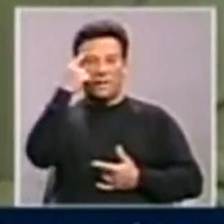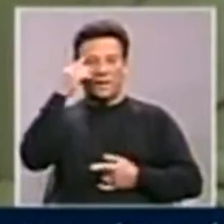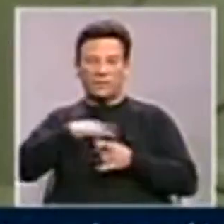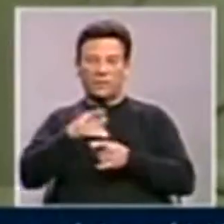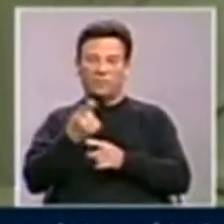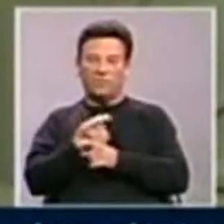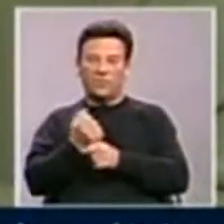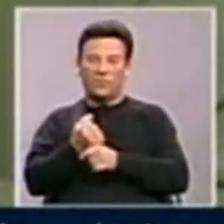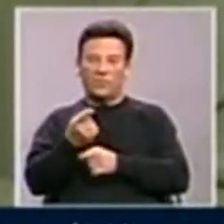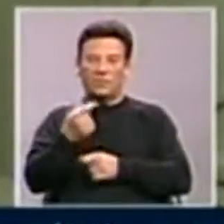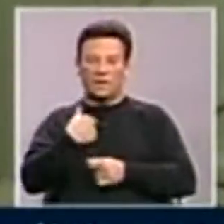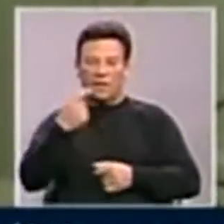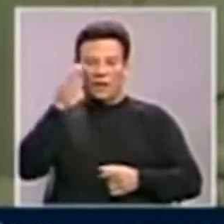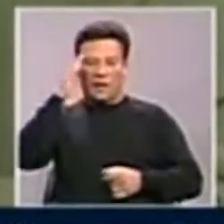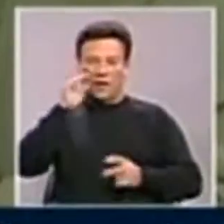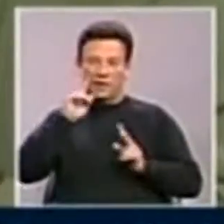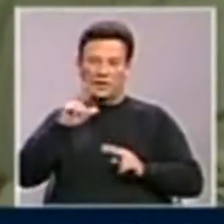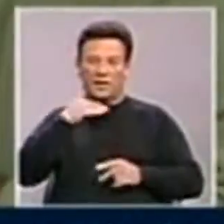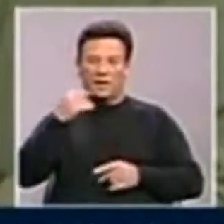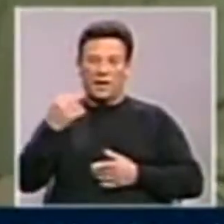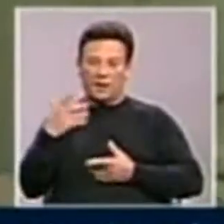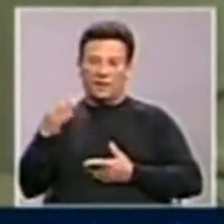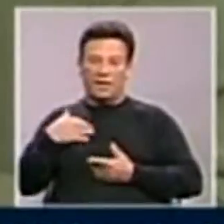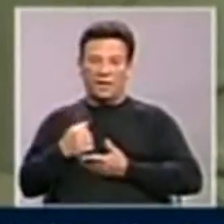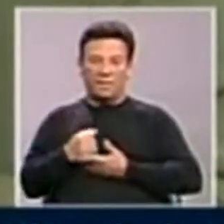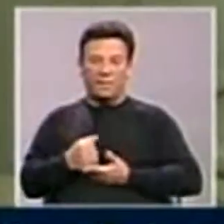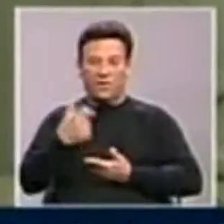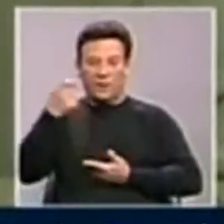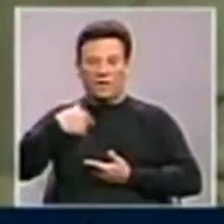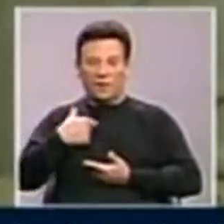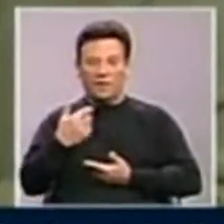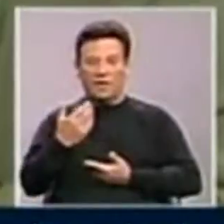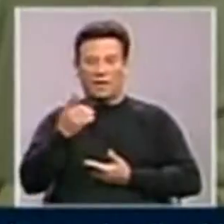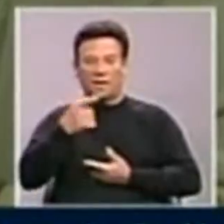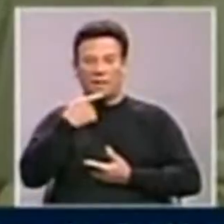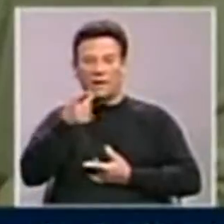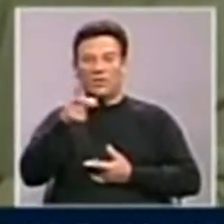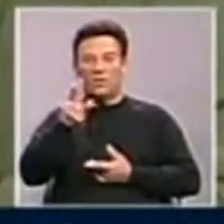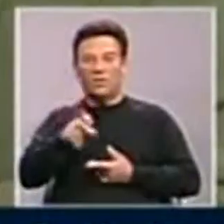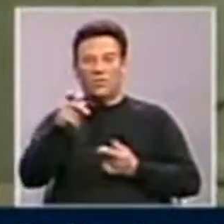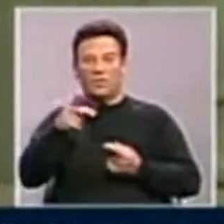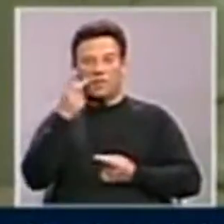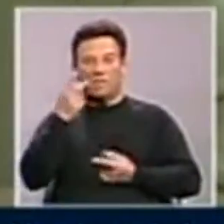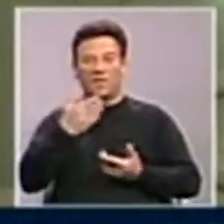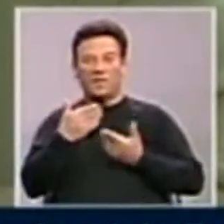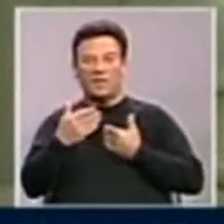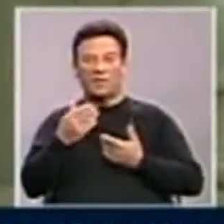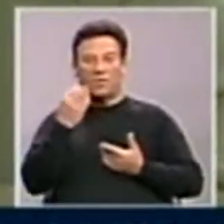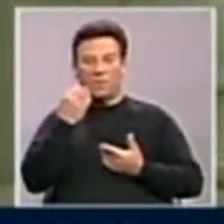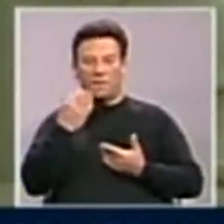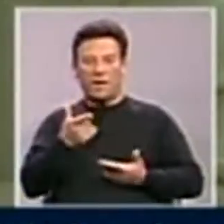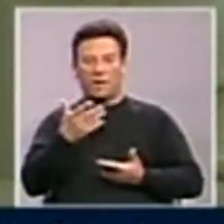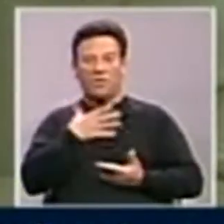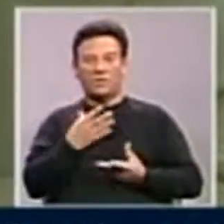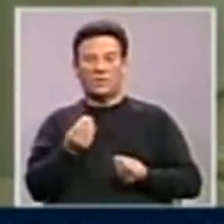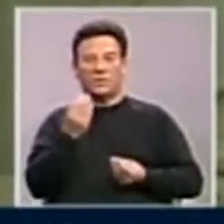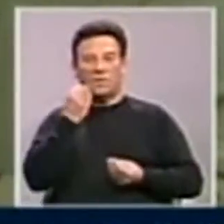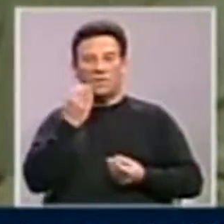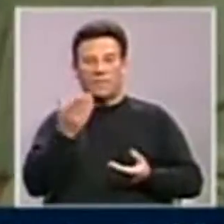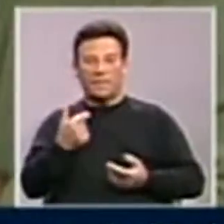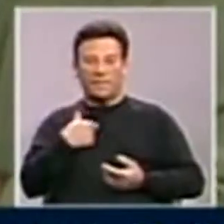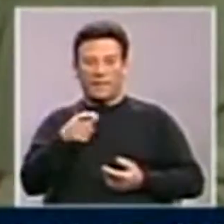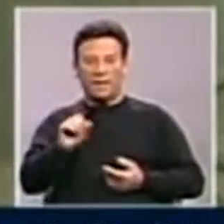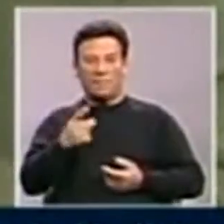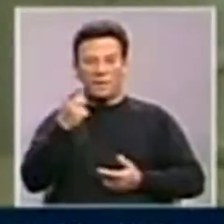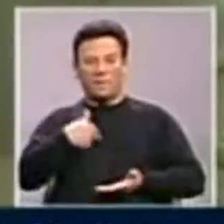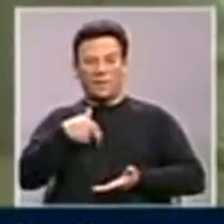a fazer estas coisas? Acho engraçado e apoia-me dentro do possível, não é? E assim, olha, tu nunca andaste nestas vidas de teatro, como agora que gostas tanto disto. E a primeira